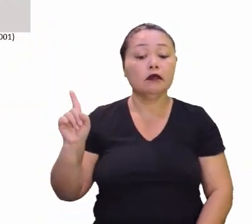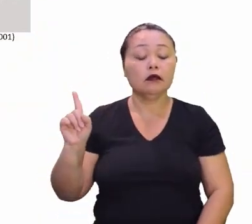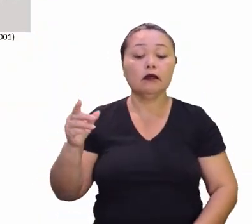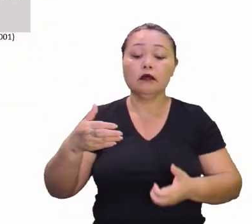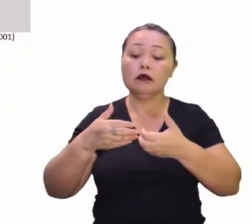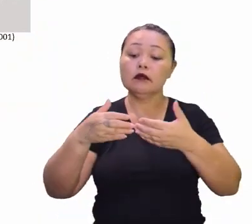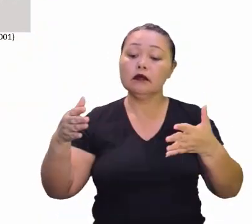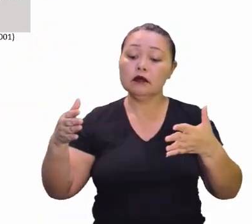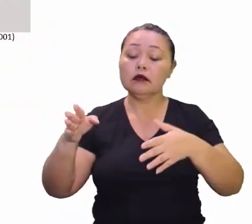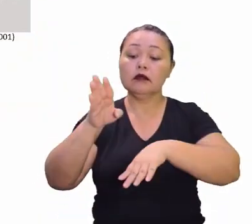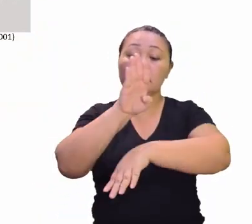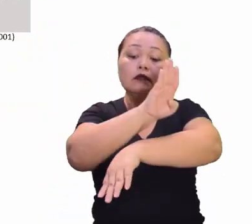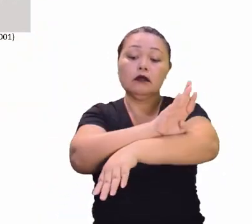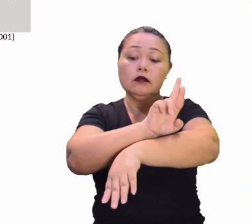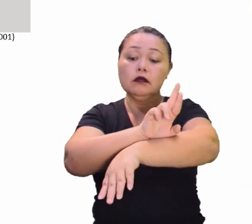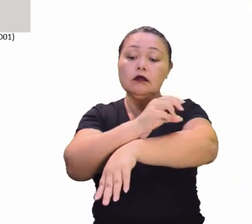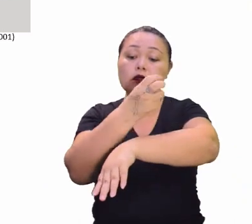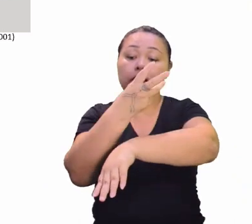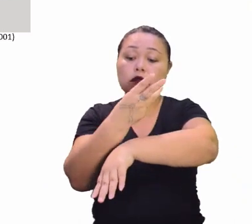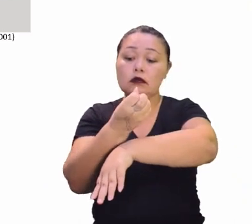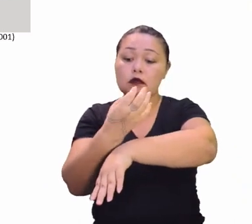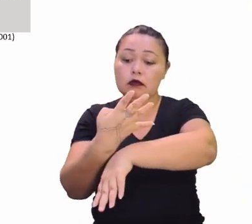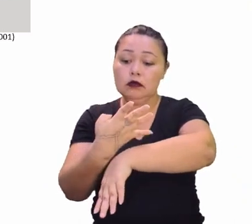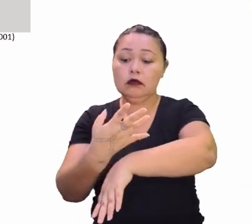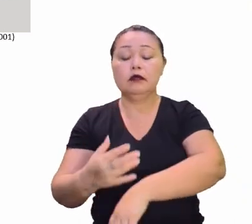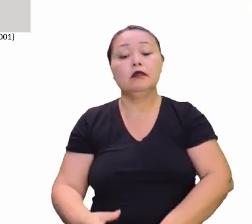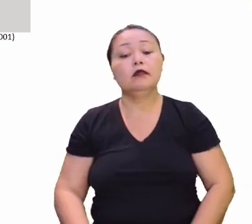da abertura da BR-364.